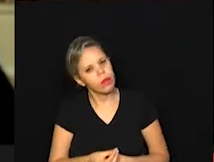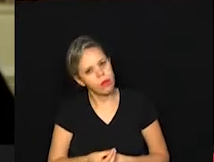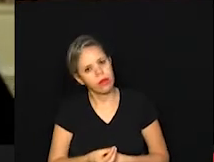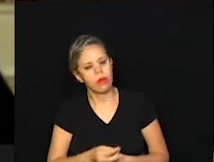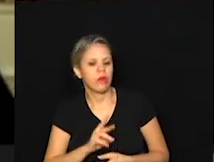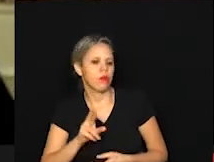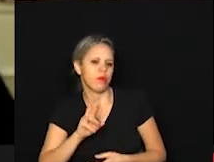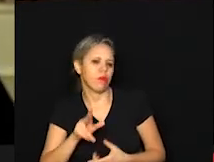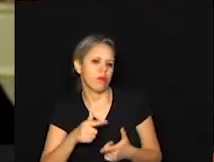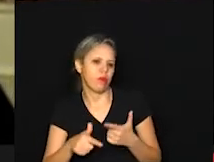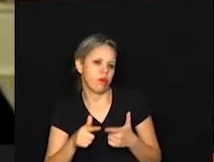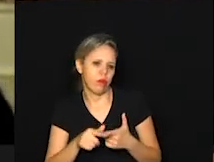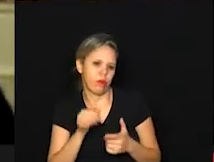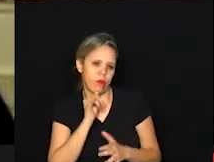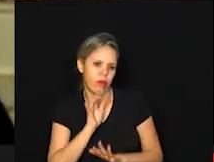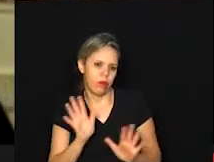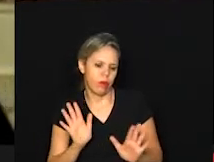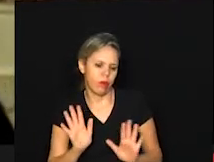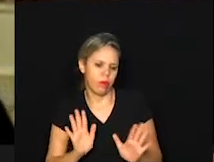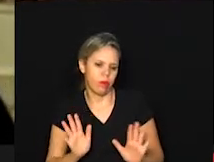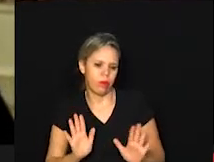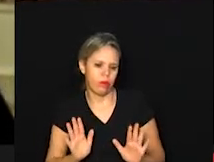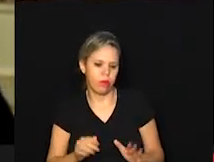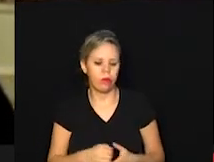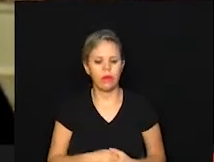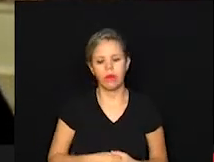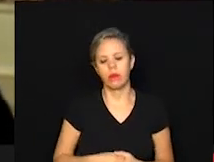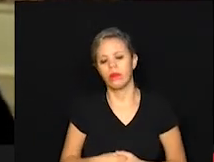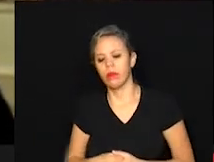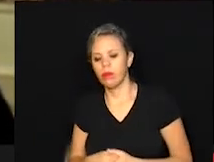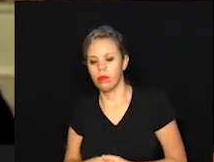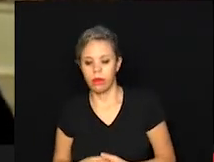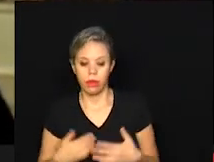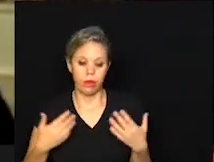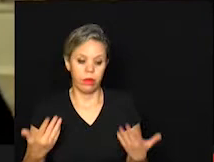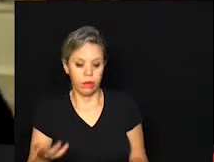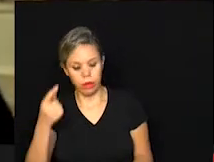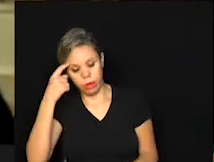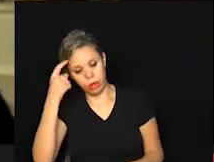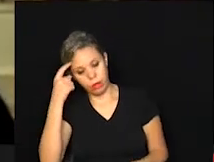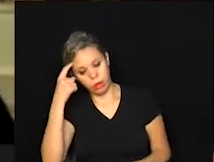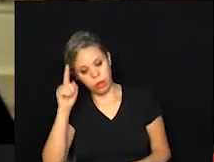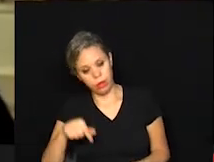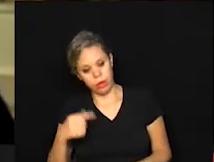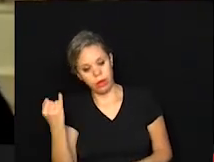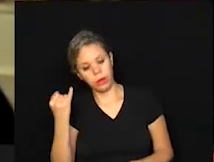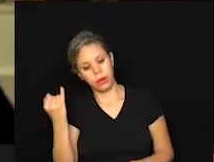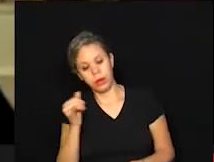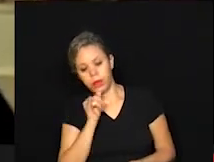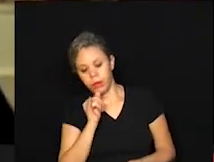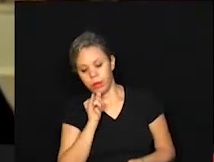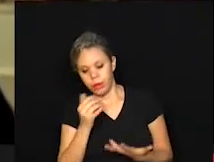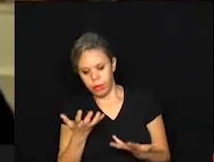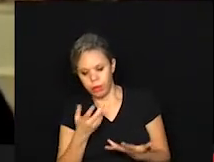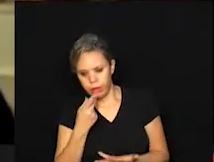é o problema, não tem problema quanto a isso, né? Então, eu penso que é importante, e